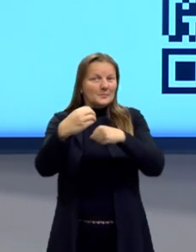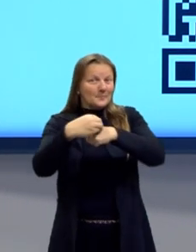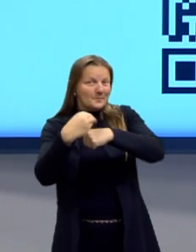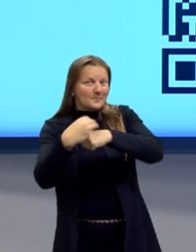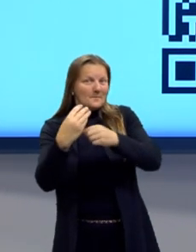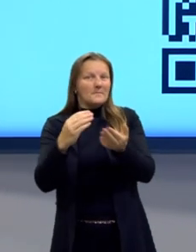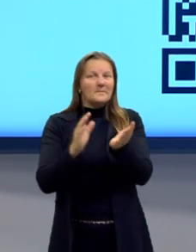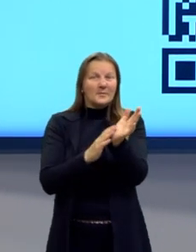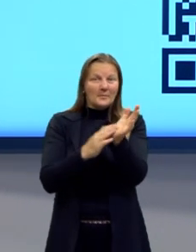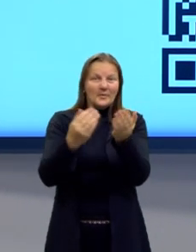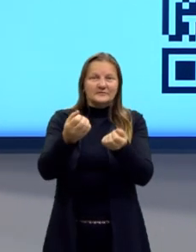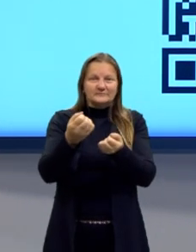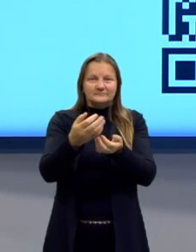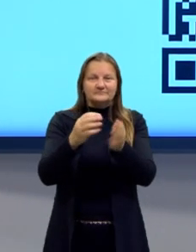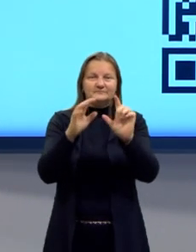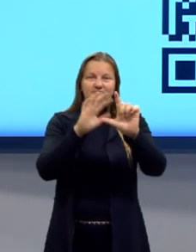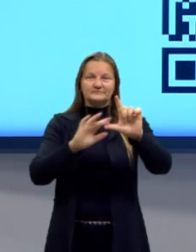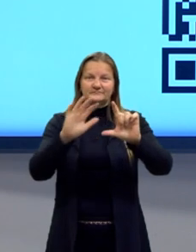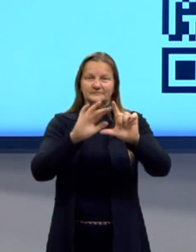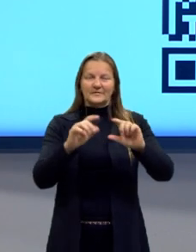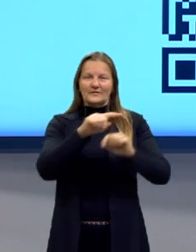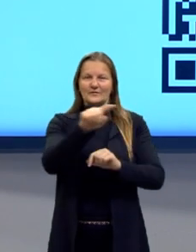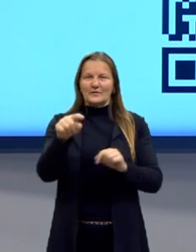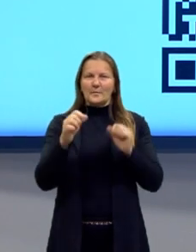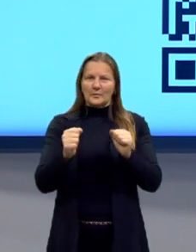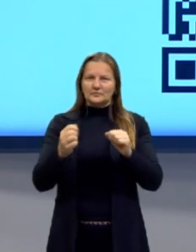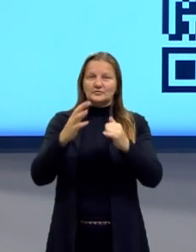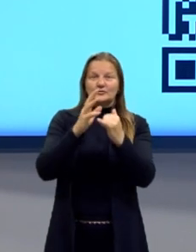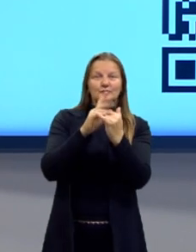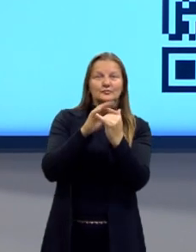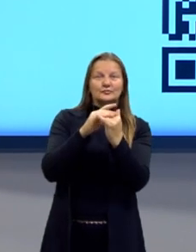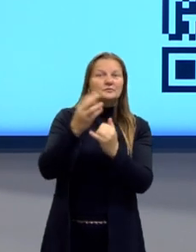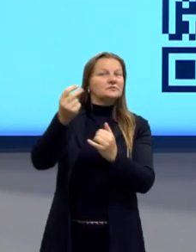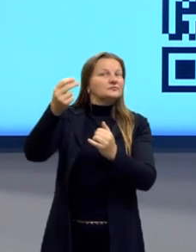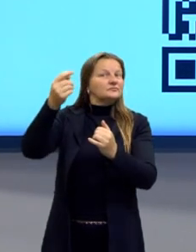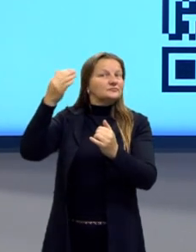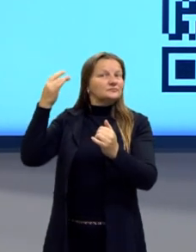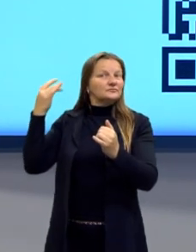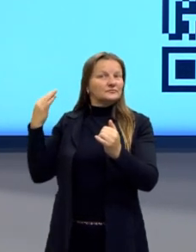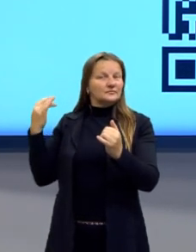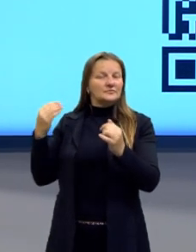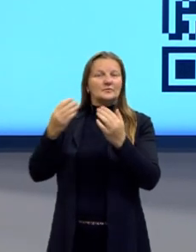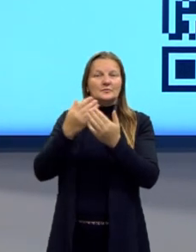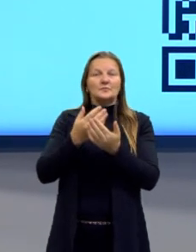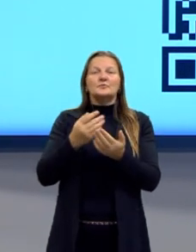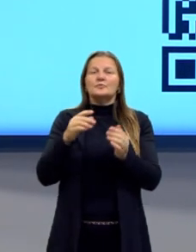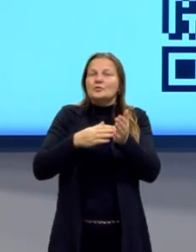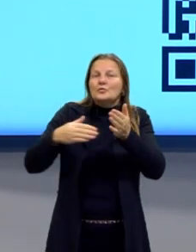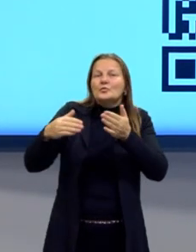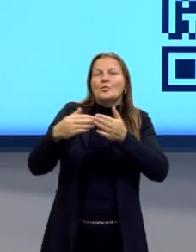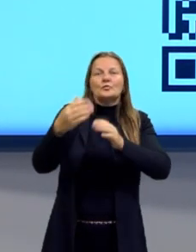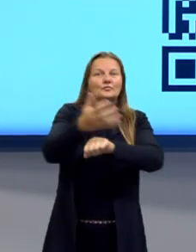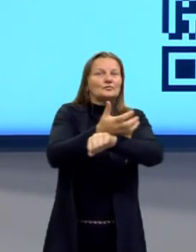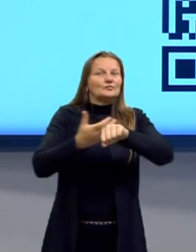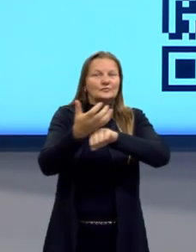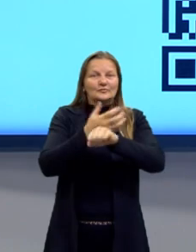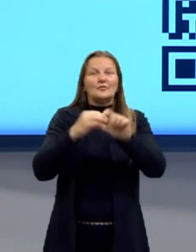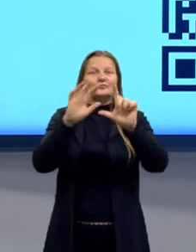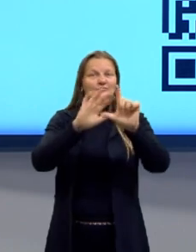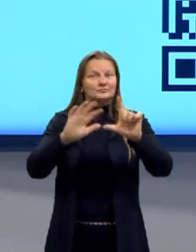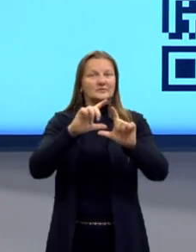e também ali no QR Code onde vocês é são as aulas que já foram transmitidas de todos os e